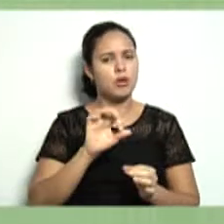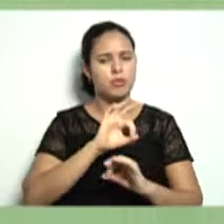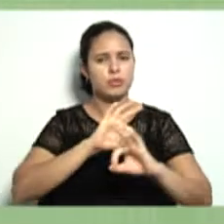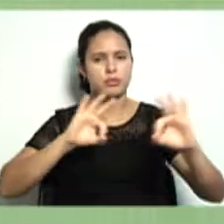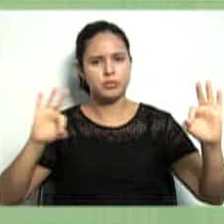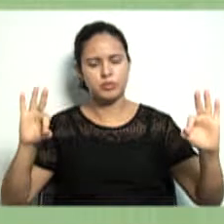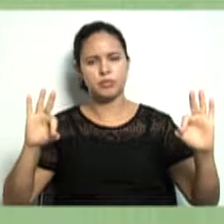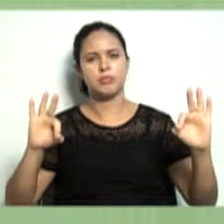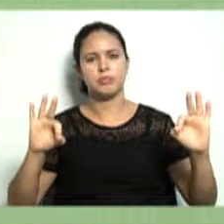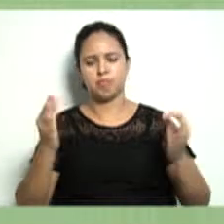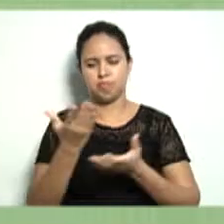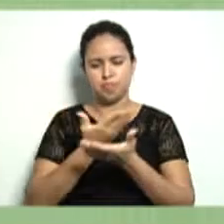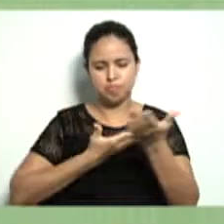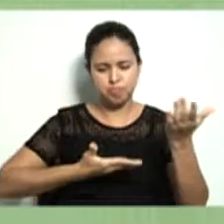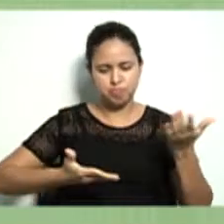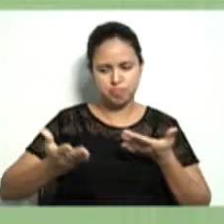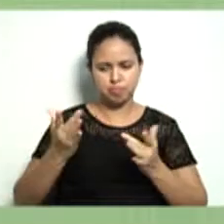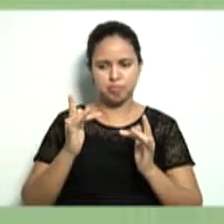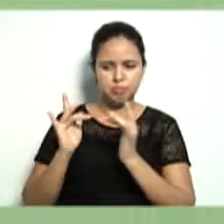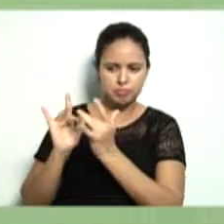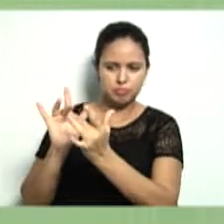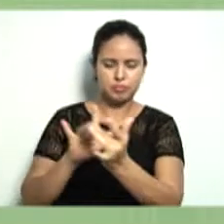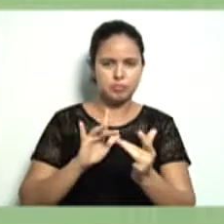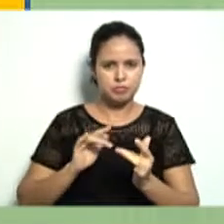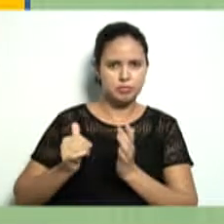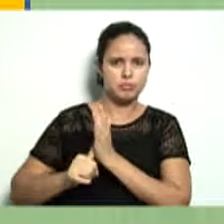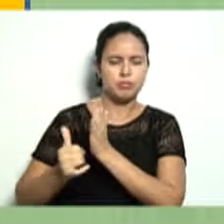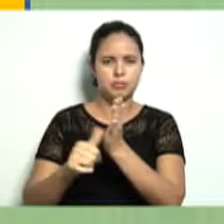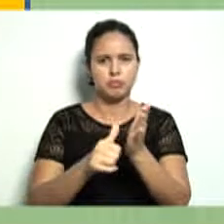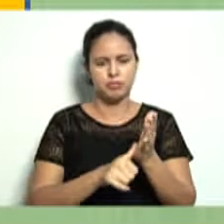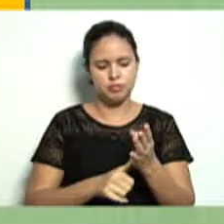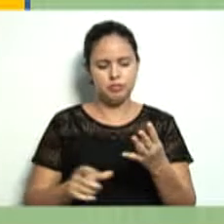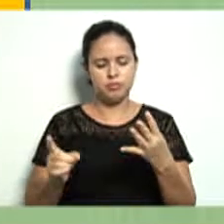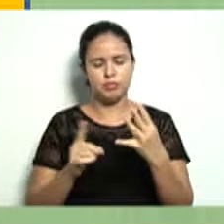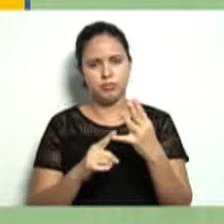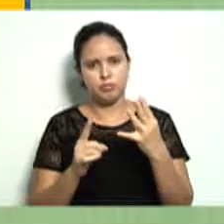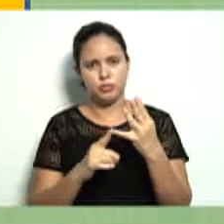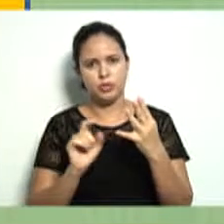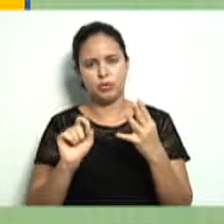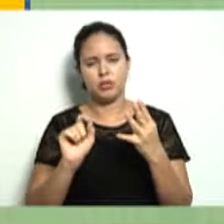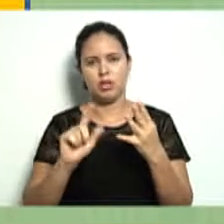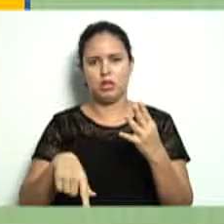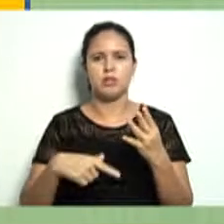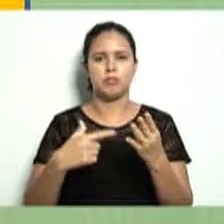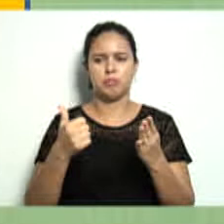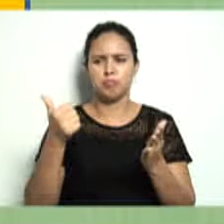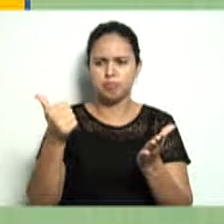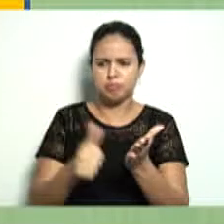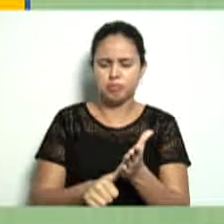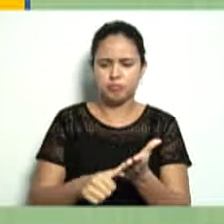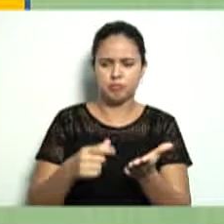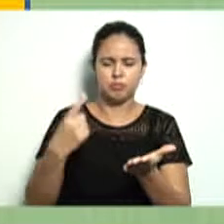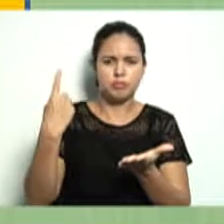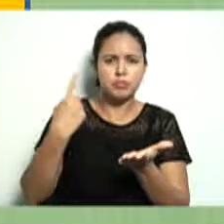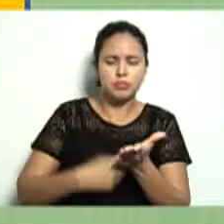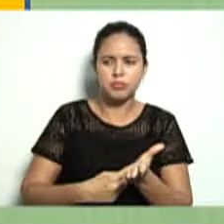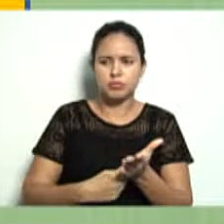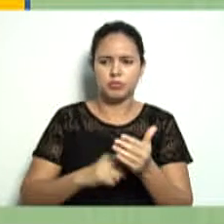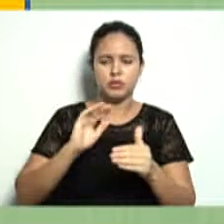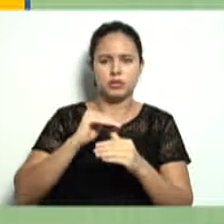ótima de relacionamento entre os cooperados. E o último ponto, parceria externa. Lembra quando a gente falou